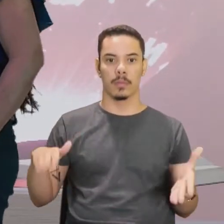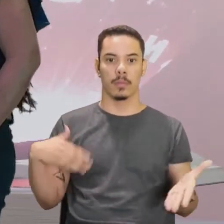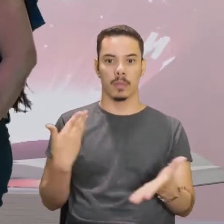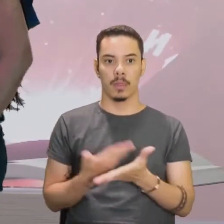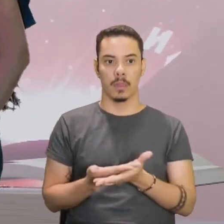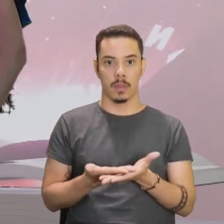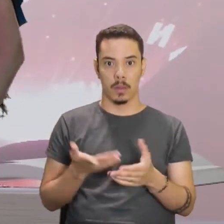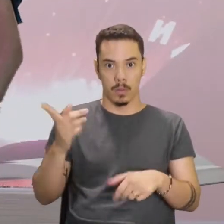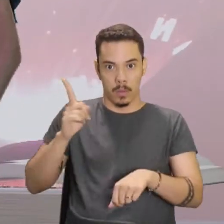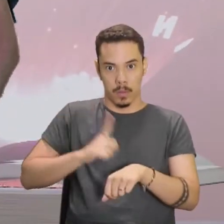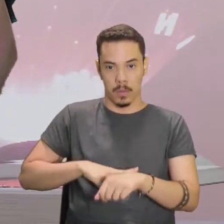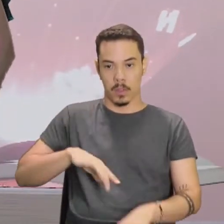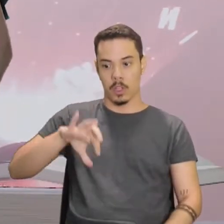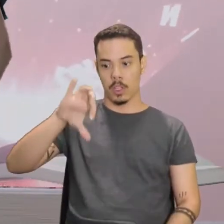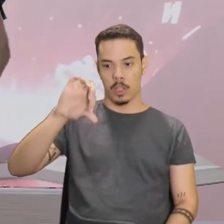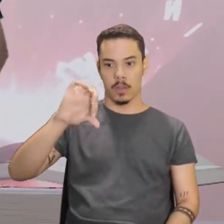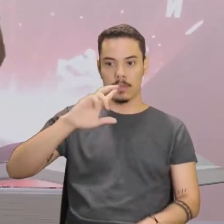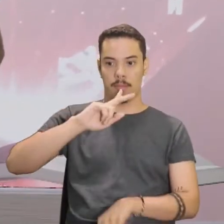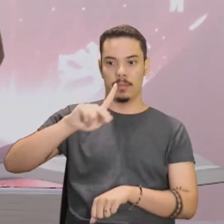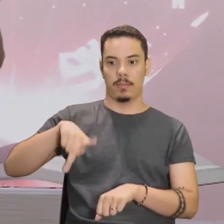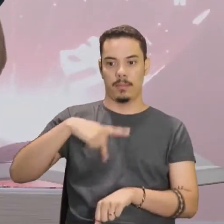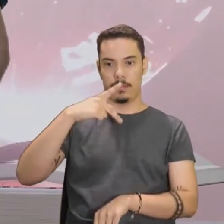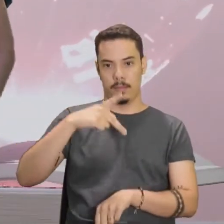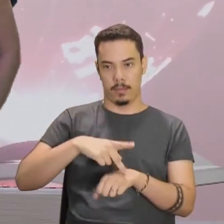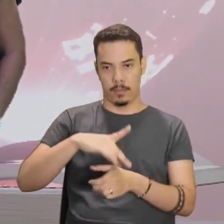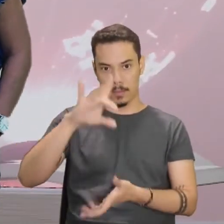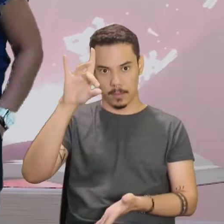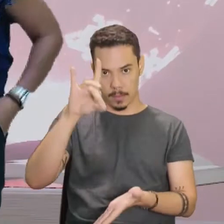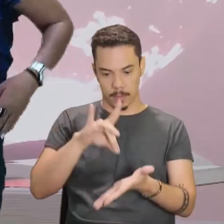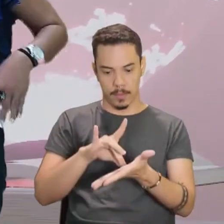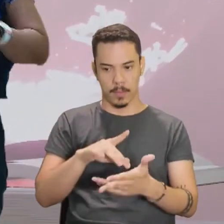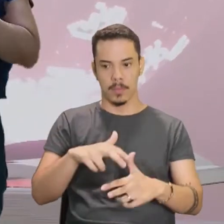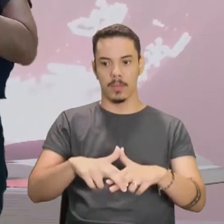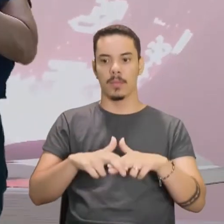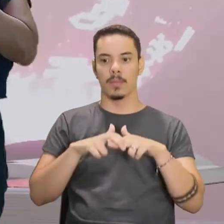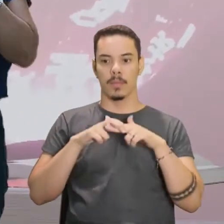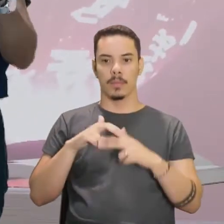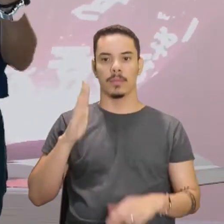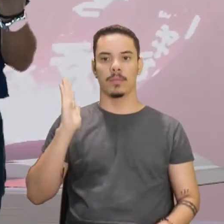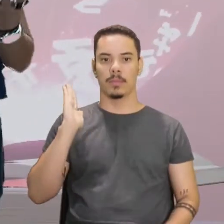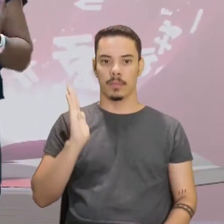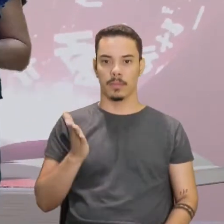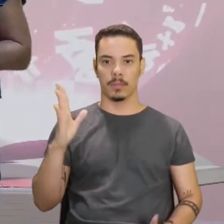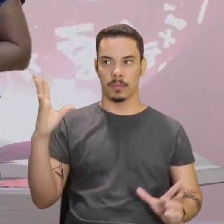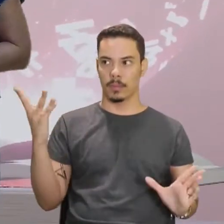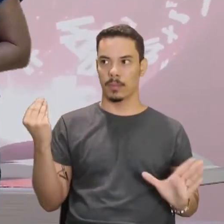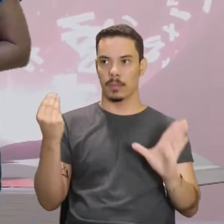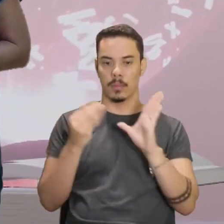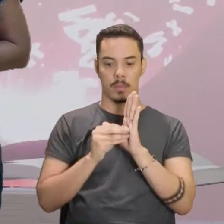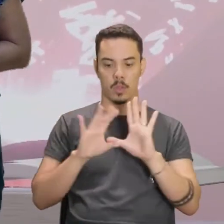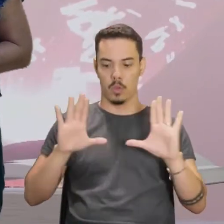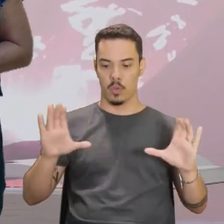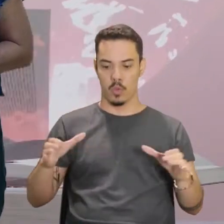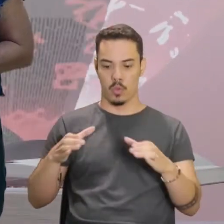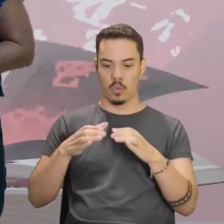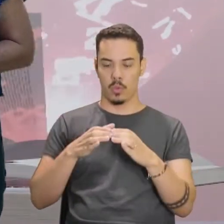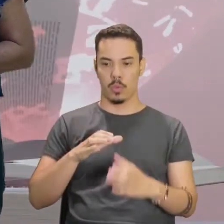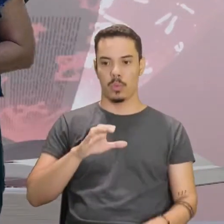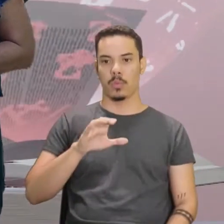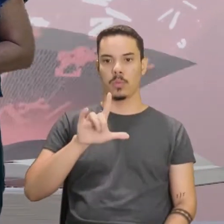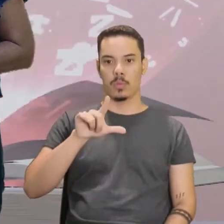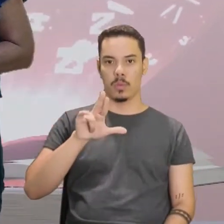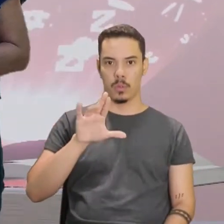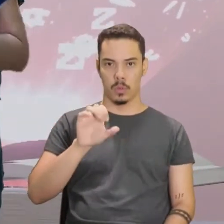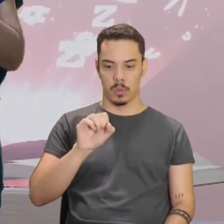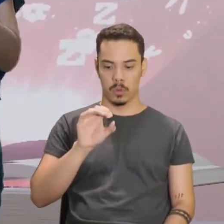9 países, né, oficialmente, né? Então esses 9 países aí colocados no grupo de países lusófonos. Por